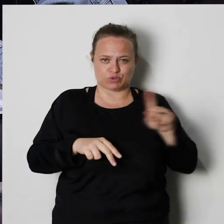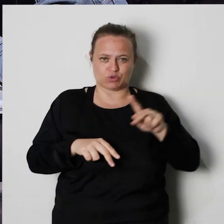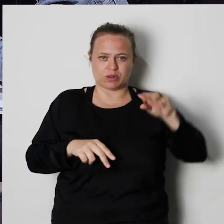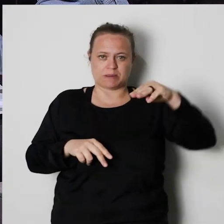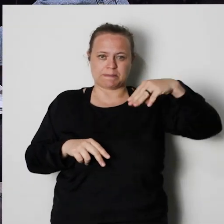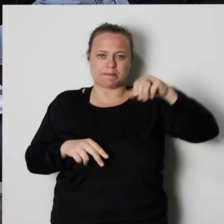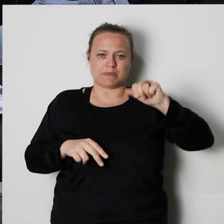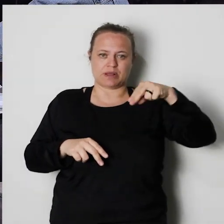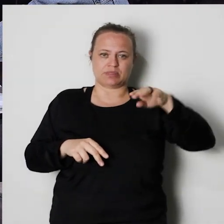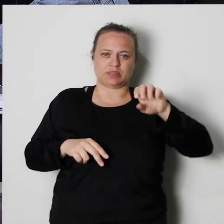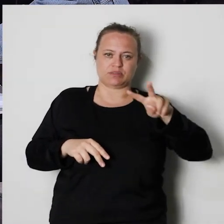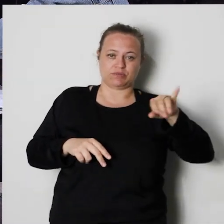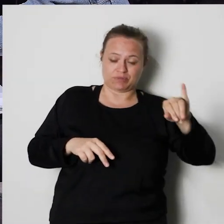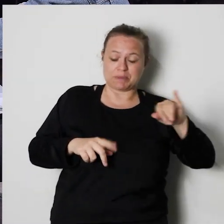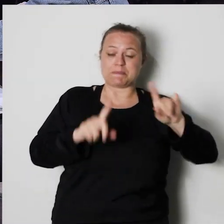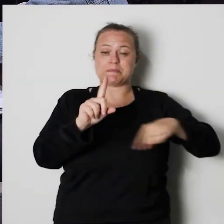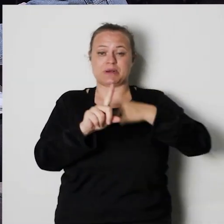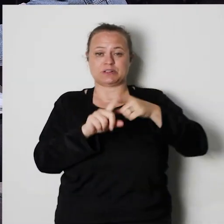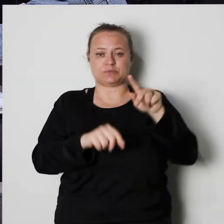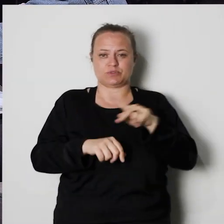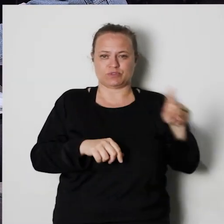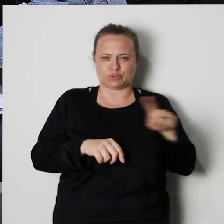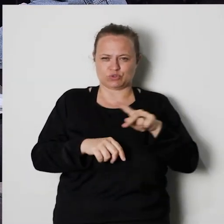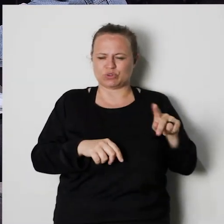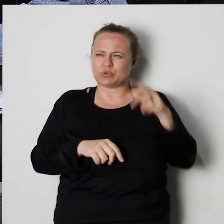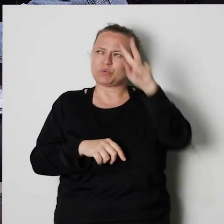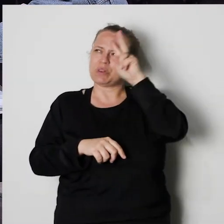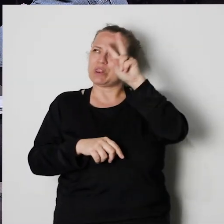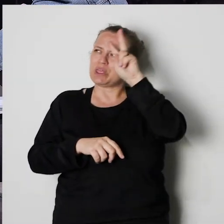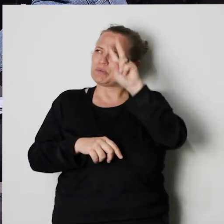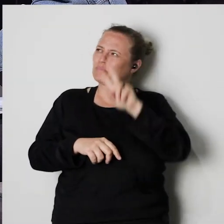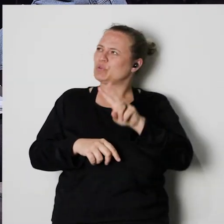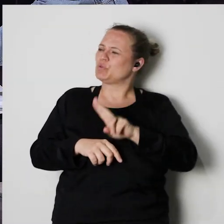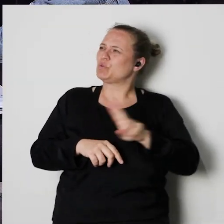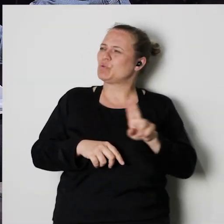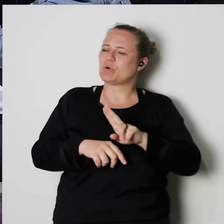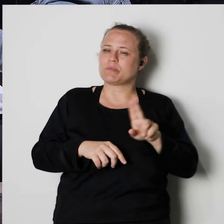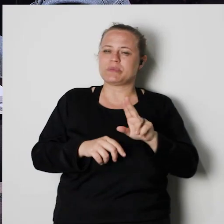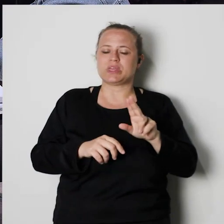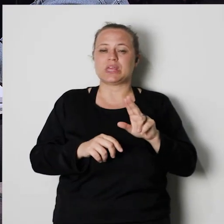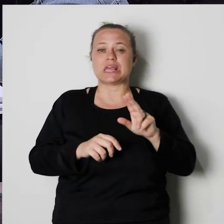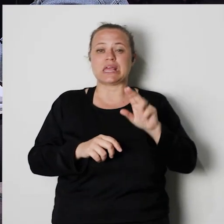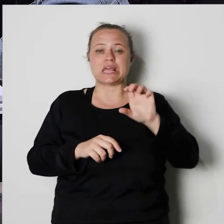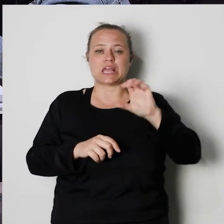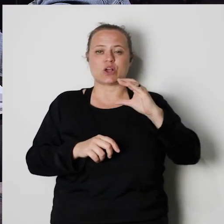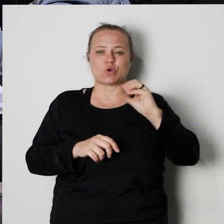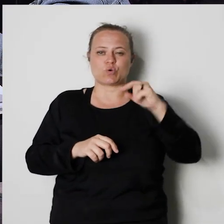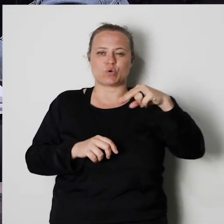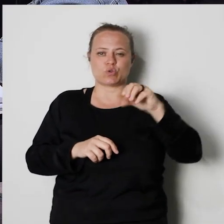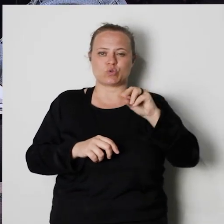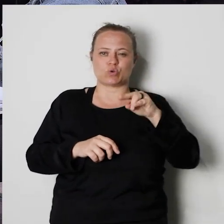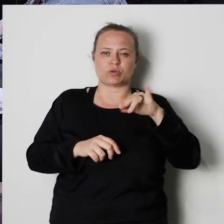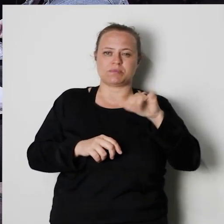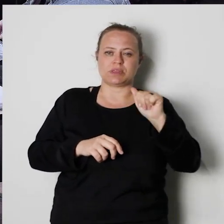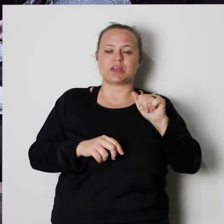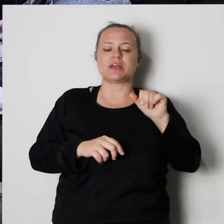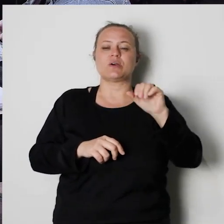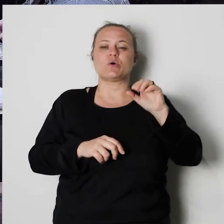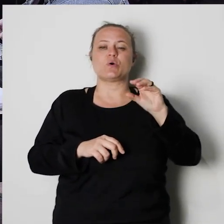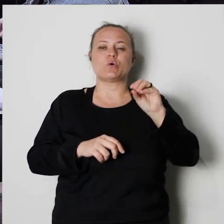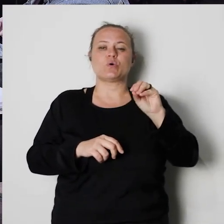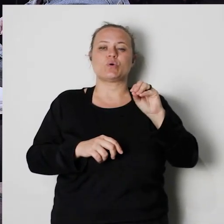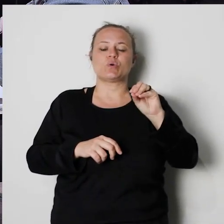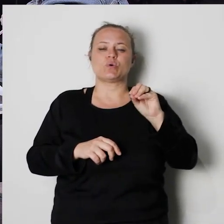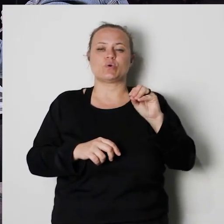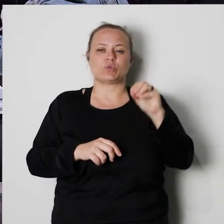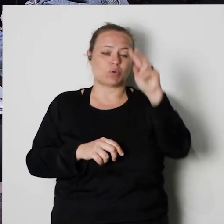organizado agora em parceria da UFSC, do professor Alfredo Manevi no cinema, com os professores, que eu não vou lembrar talvez o nome agora